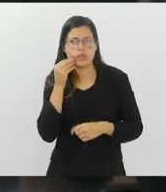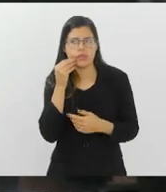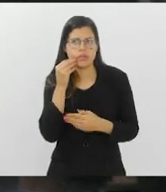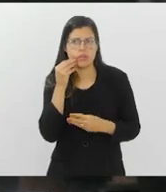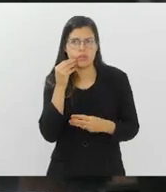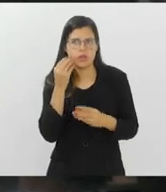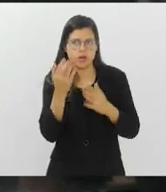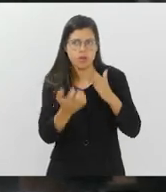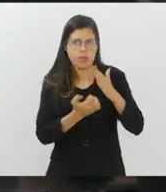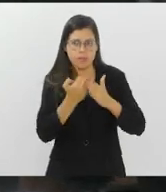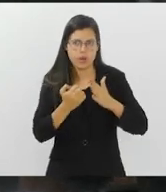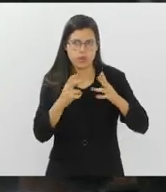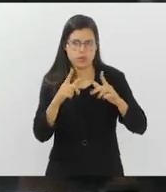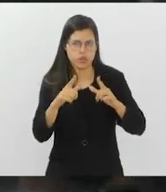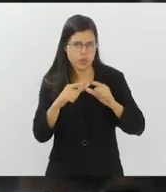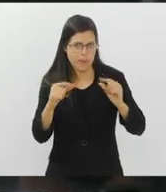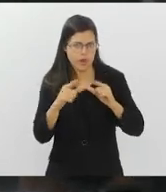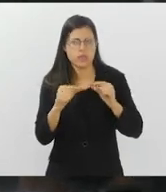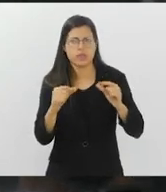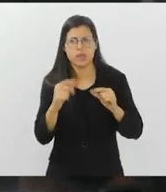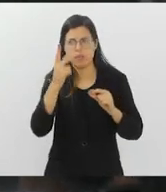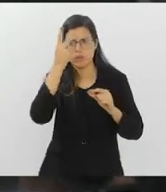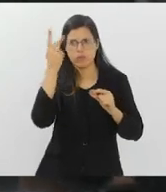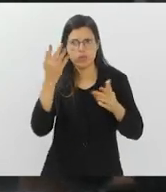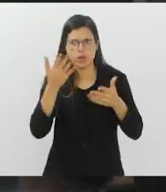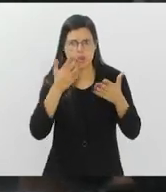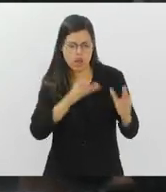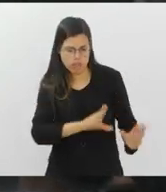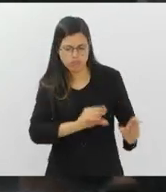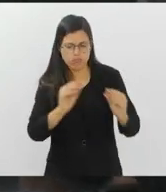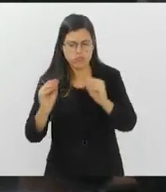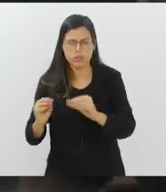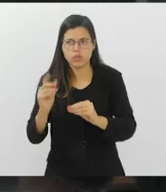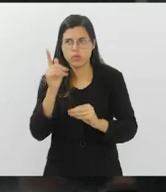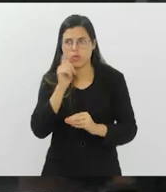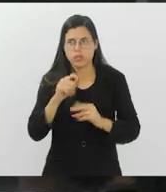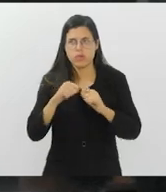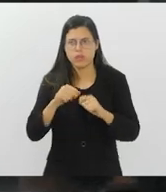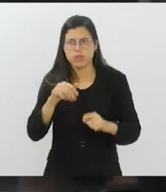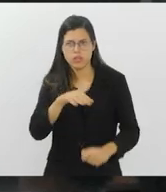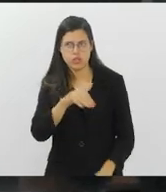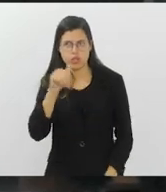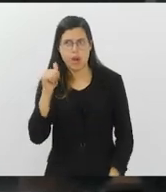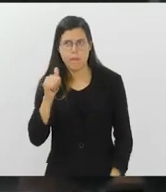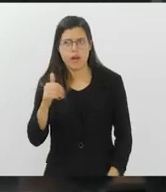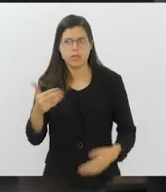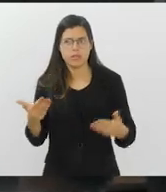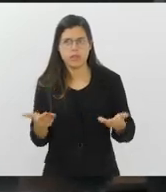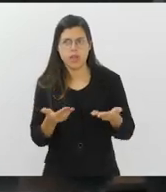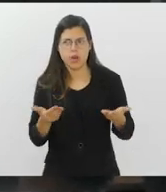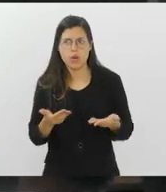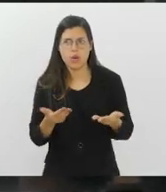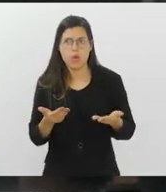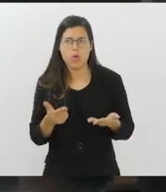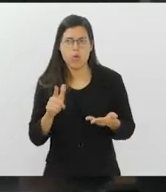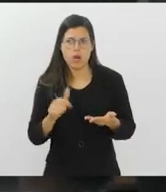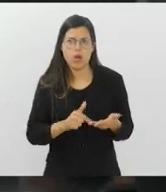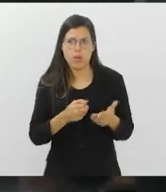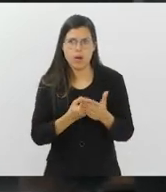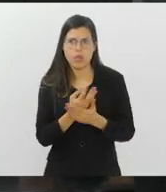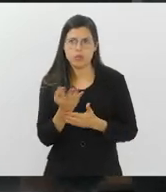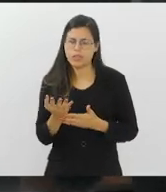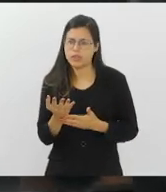empresas de Brasília e algumas pessoas que querem vir para cá, a gente consegue fazer esse chamamento. Agora, de fato, é um número insuficiente